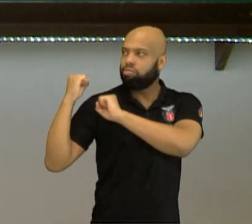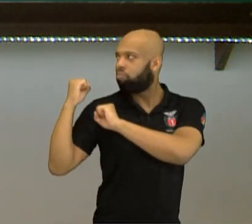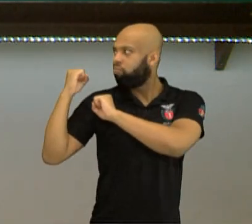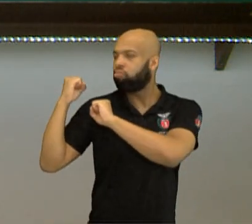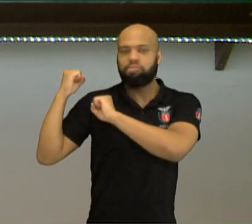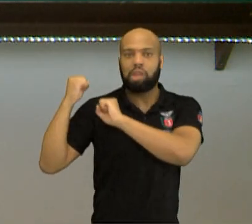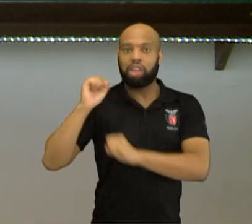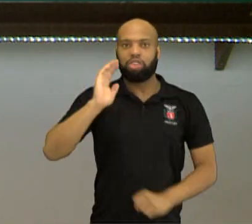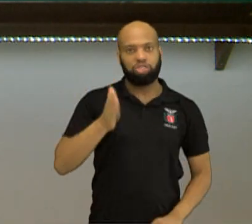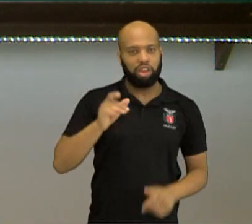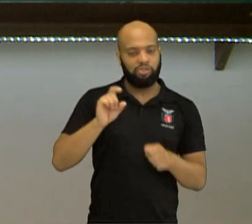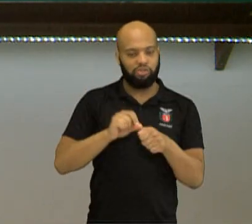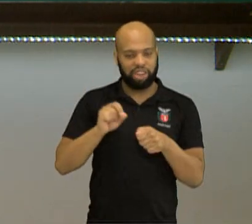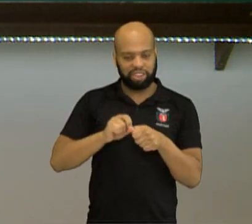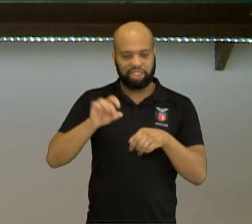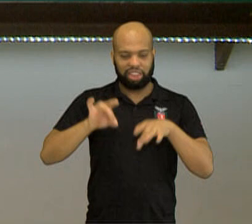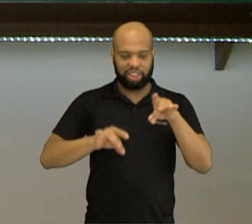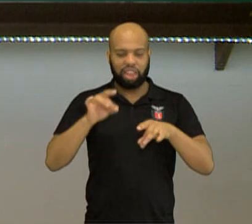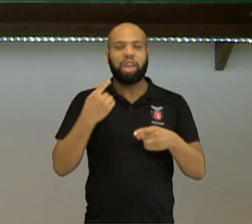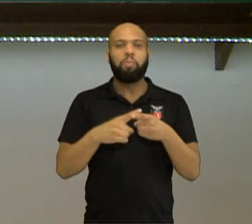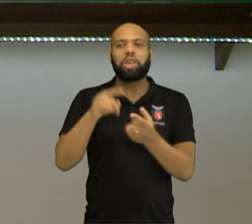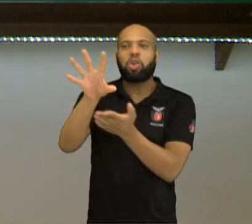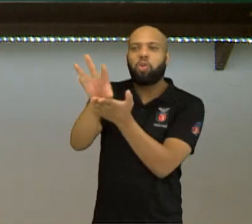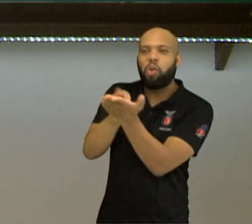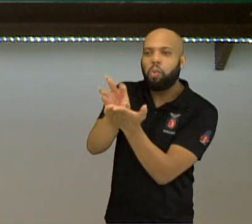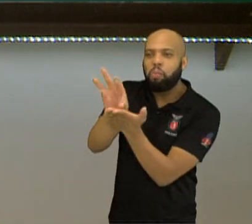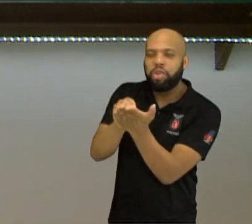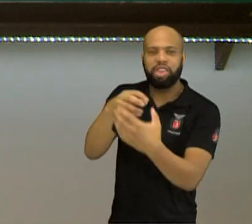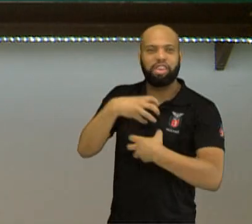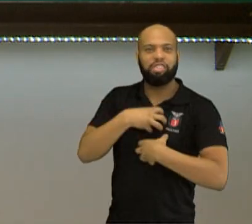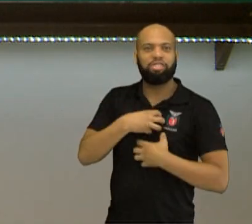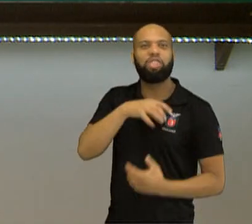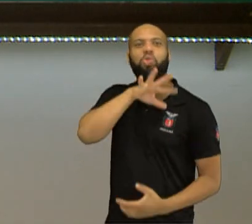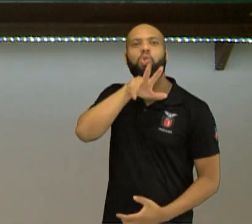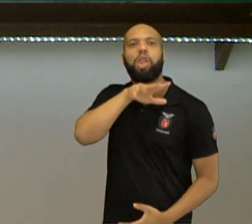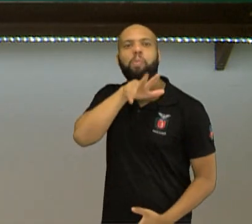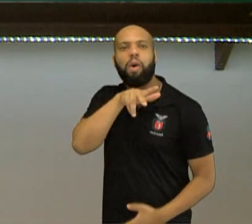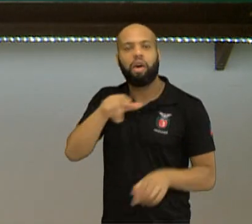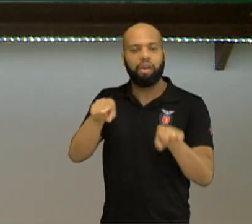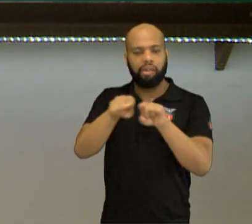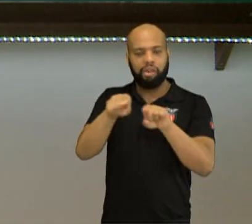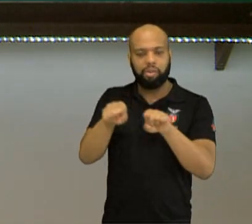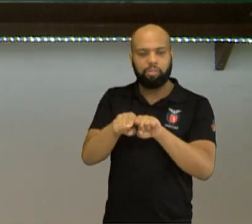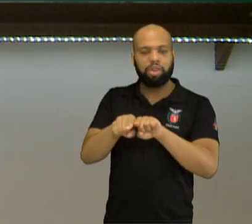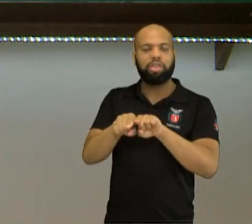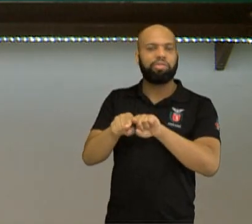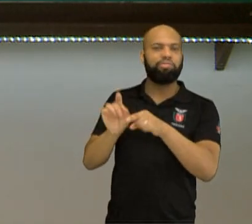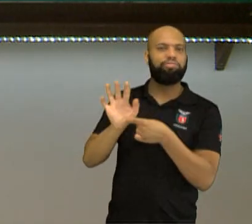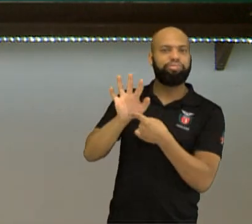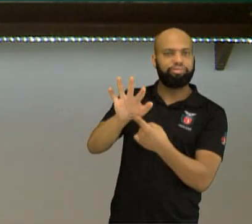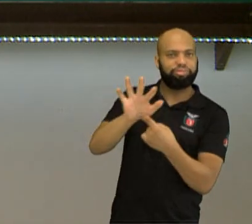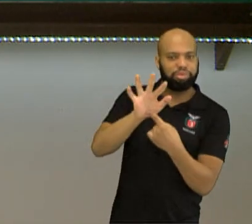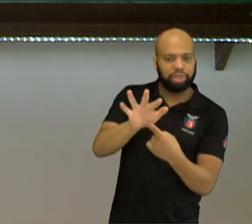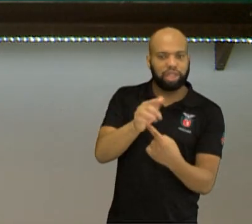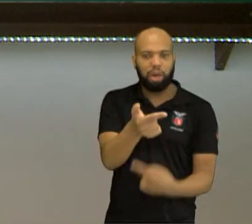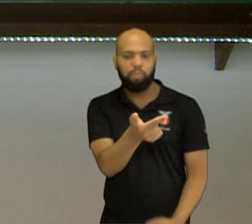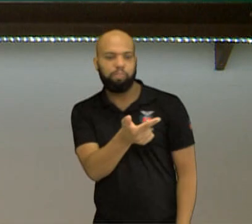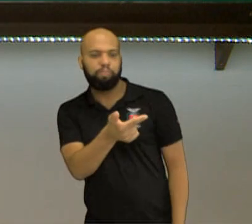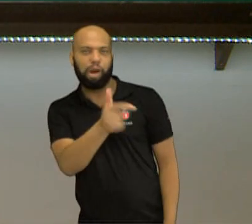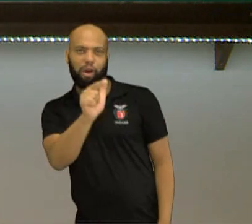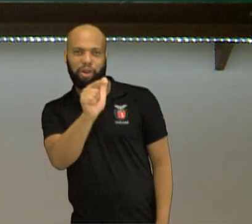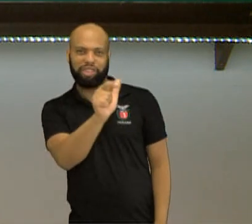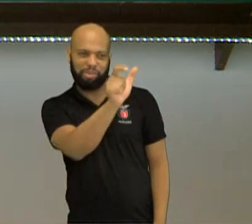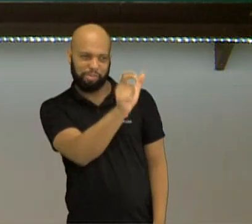poderia muito bem imitar os animais, ele poderia mostrar para o outro,